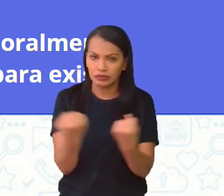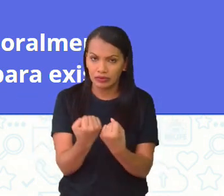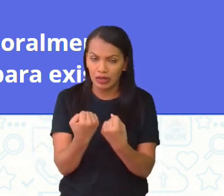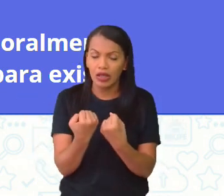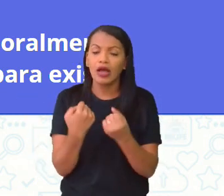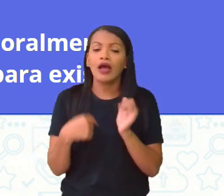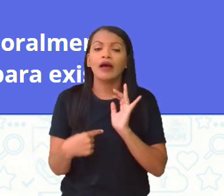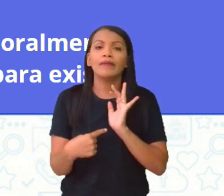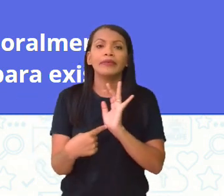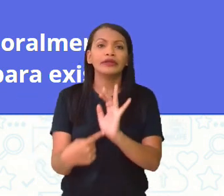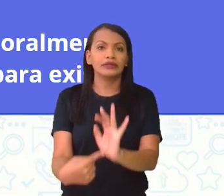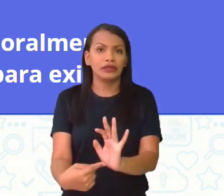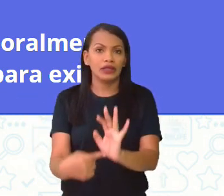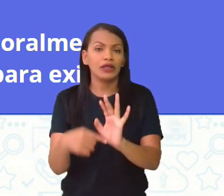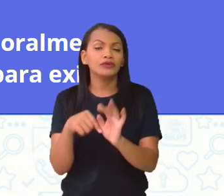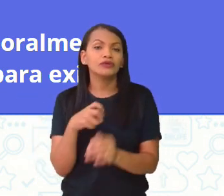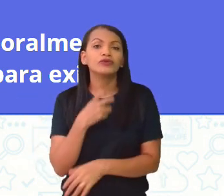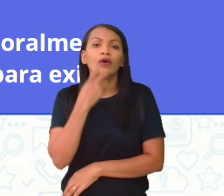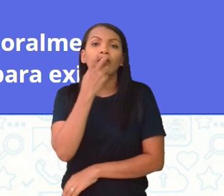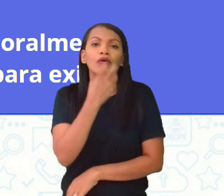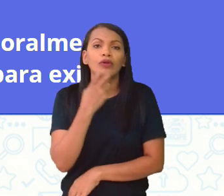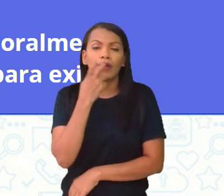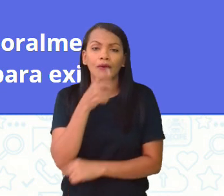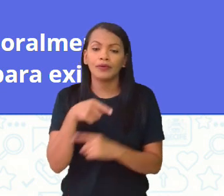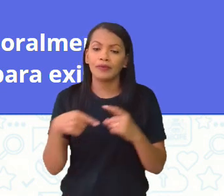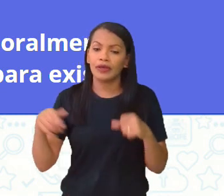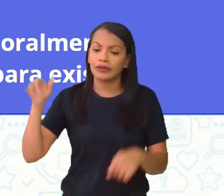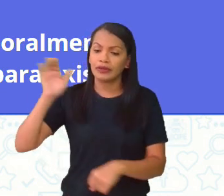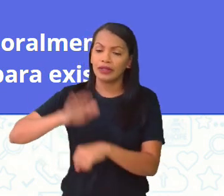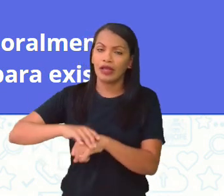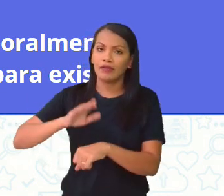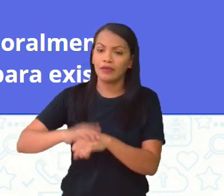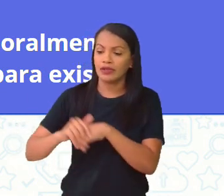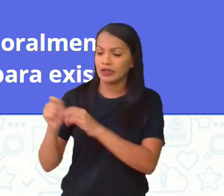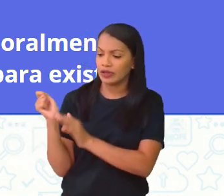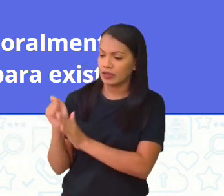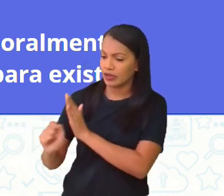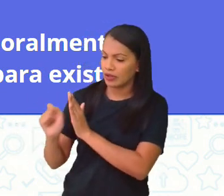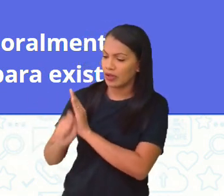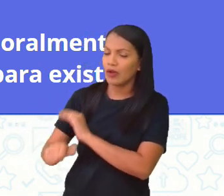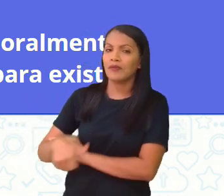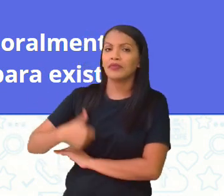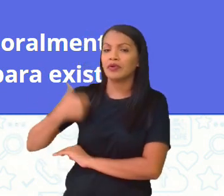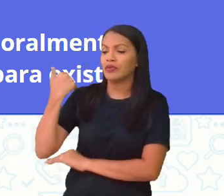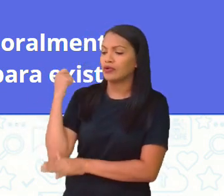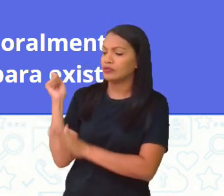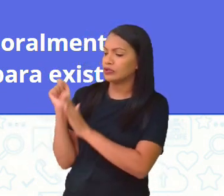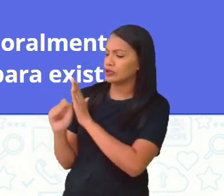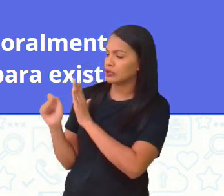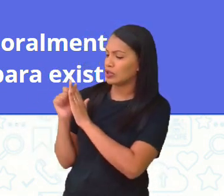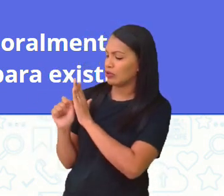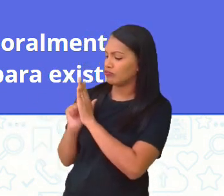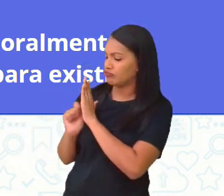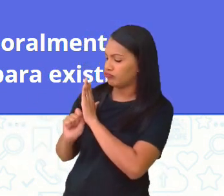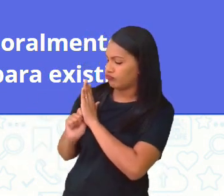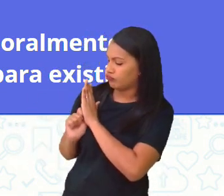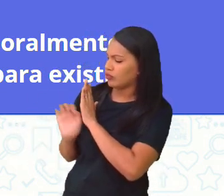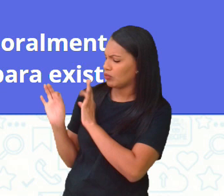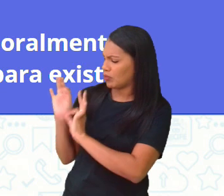apresentados oralmente, dependem da escrita para existir. Então, minha